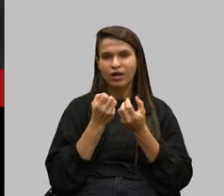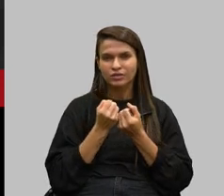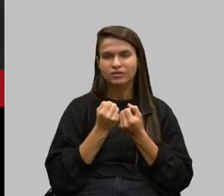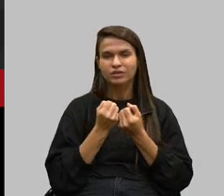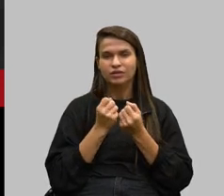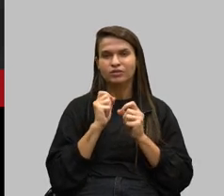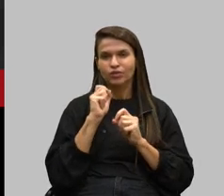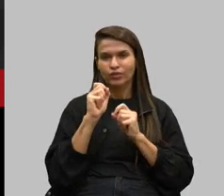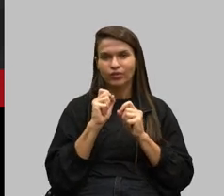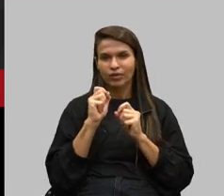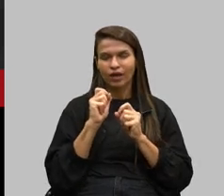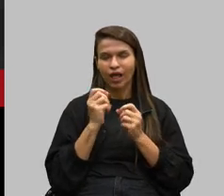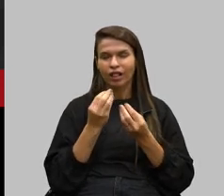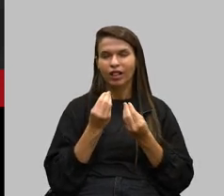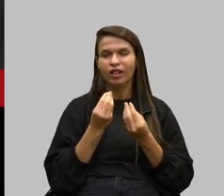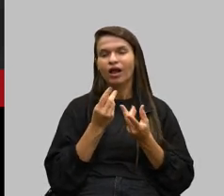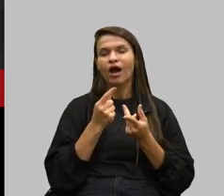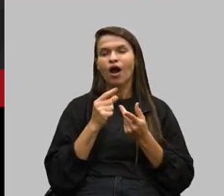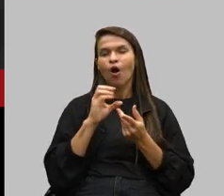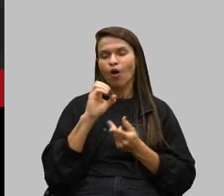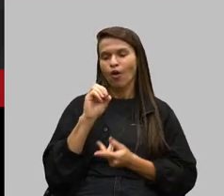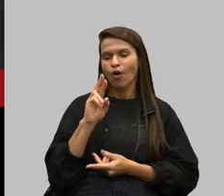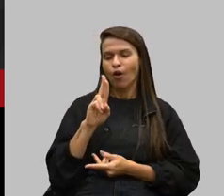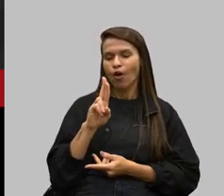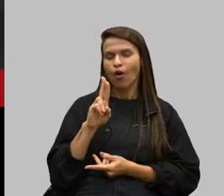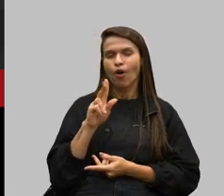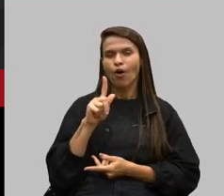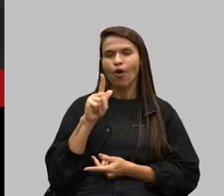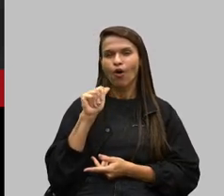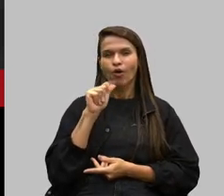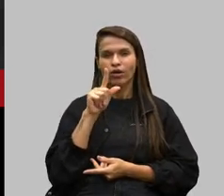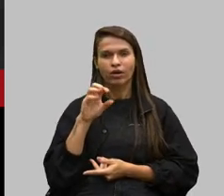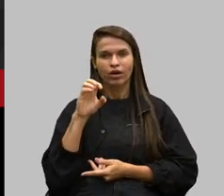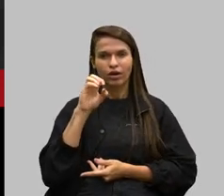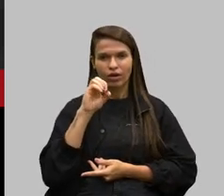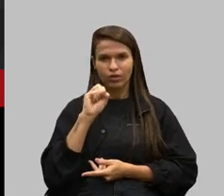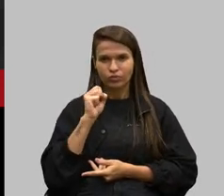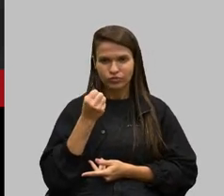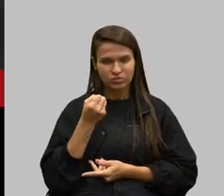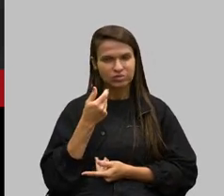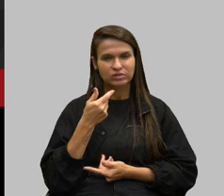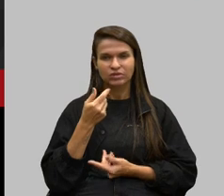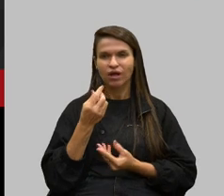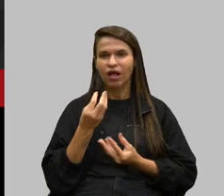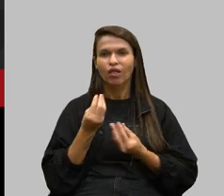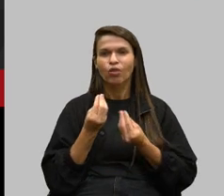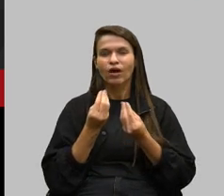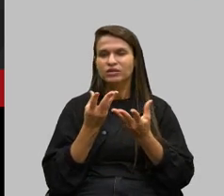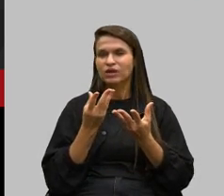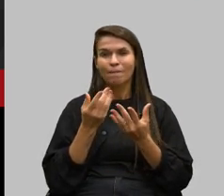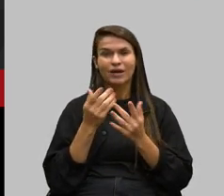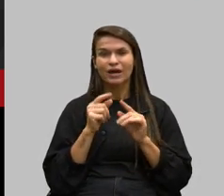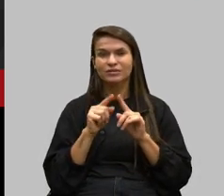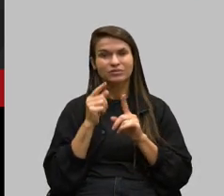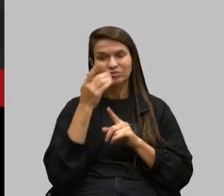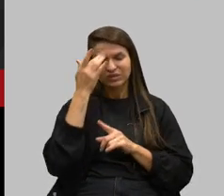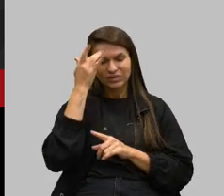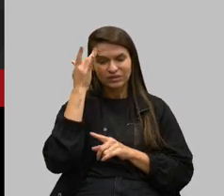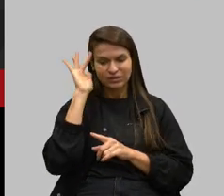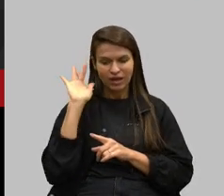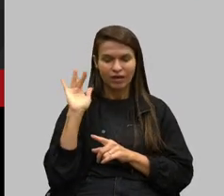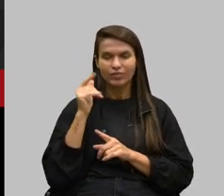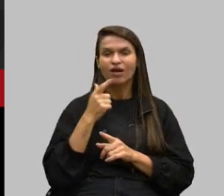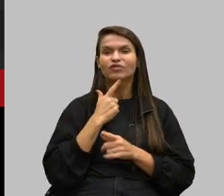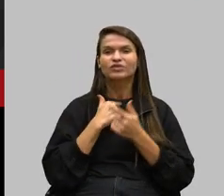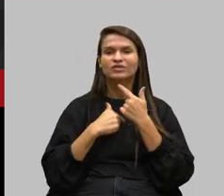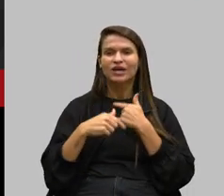órgãos mas que as famílias normalmente não sabem desse dessa vontade da pessoa que quer doar